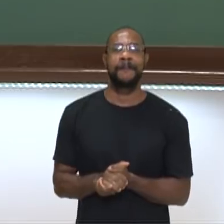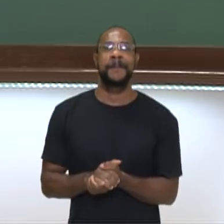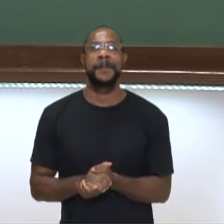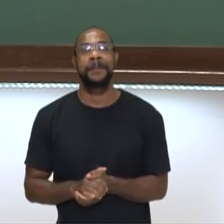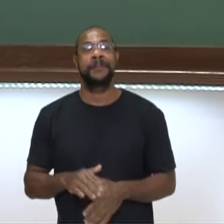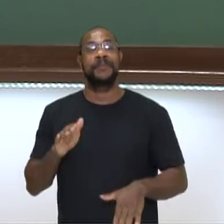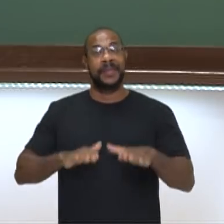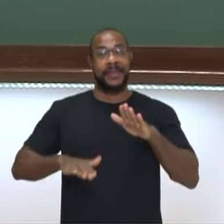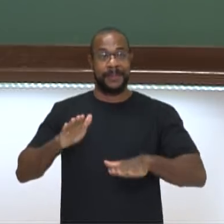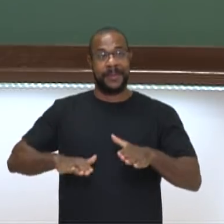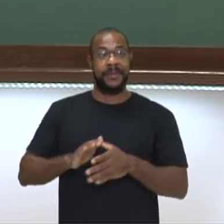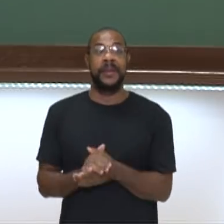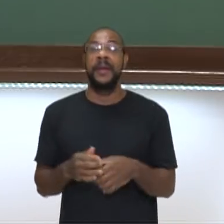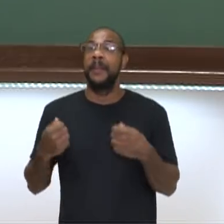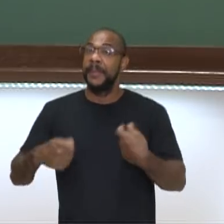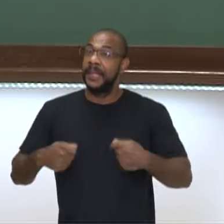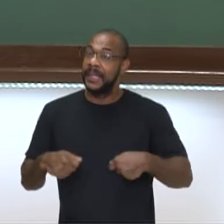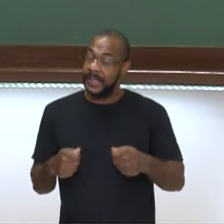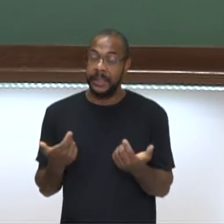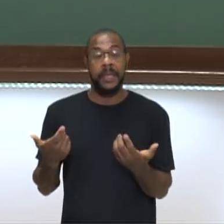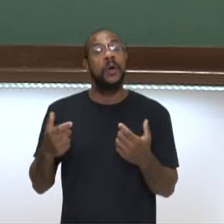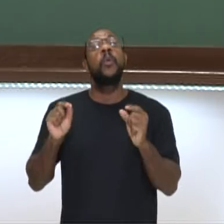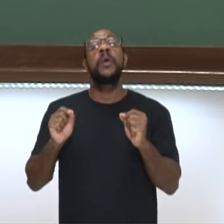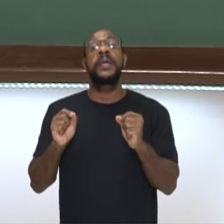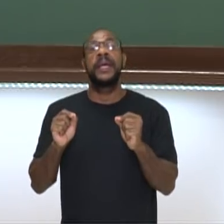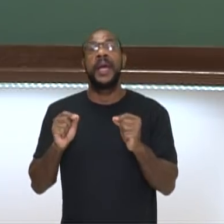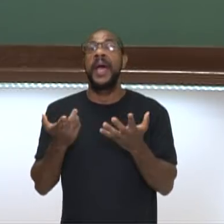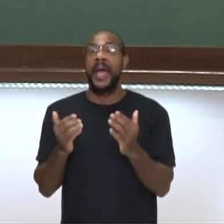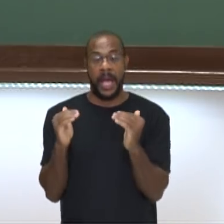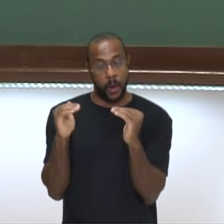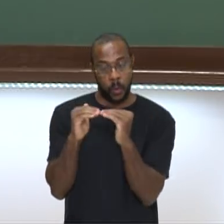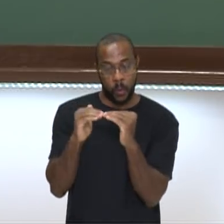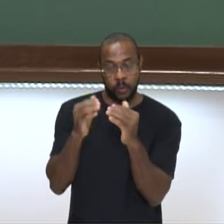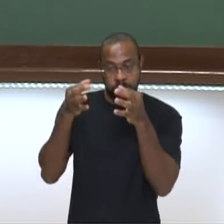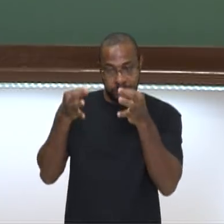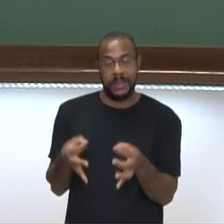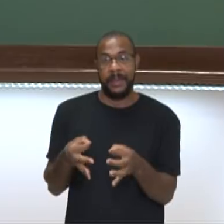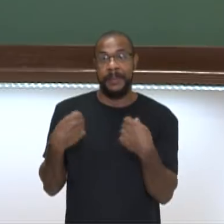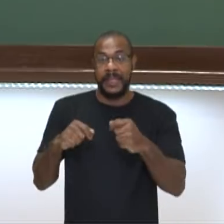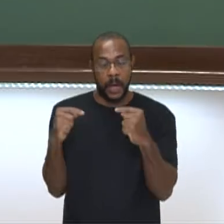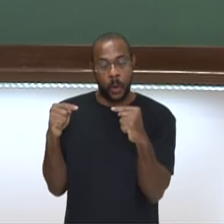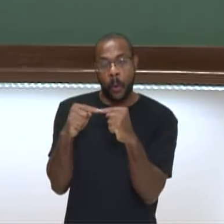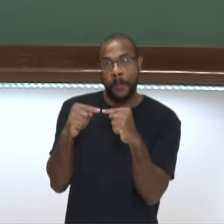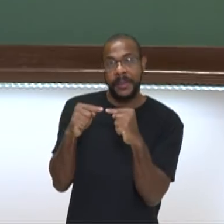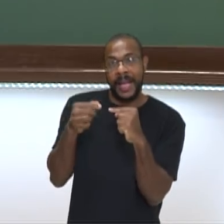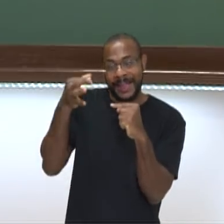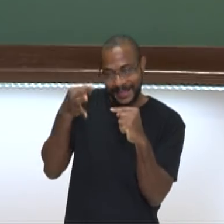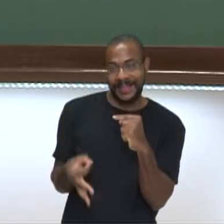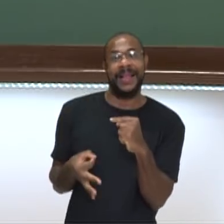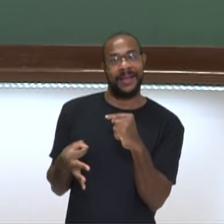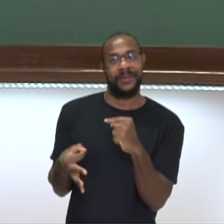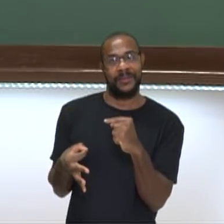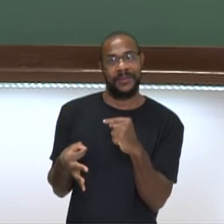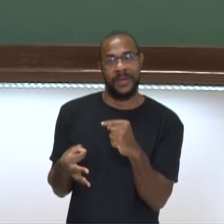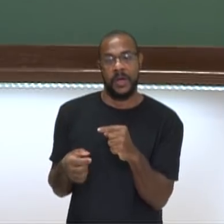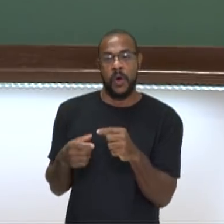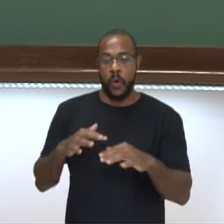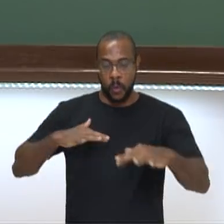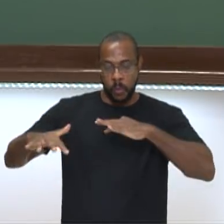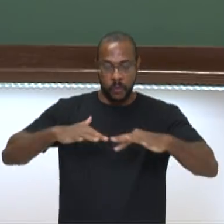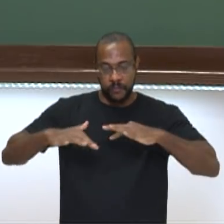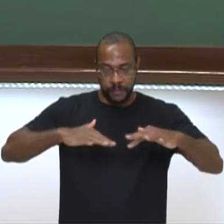né? Então, nós temos que combinar os nossos movimentos com o